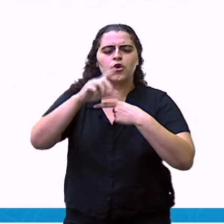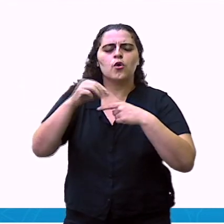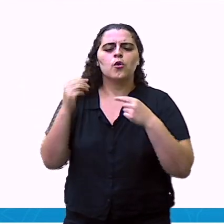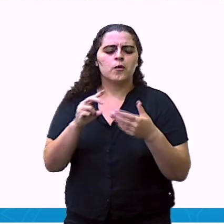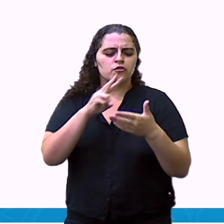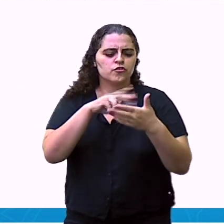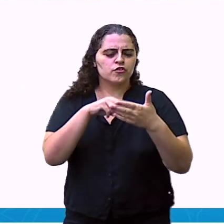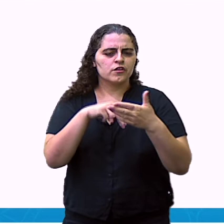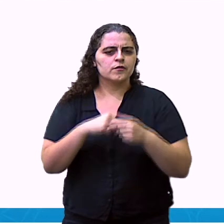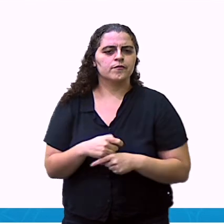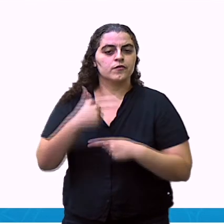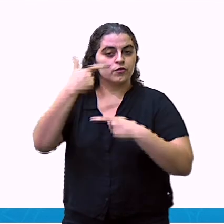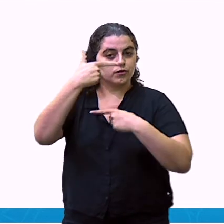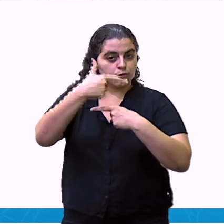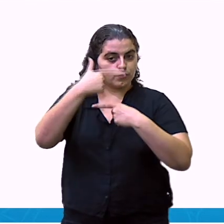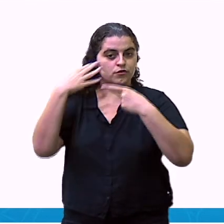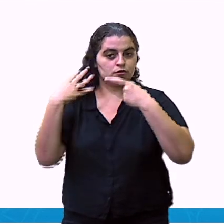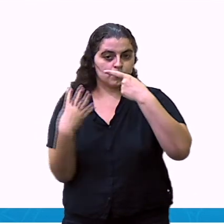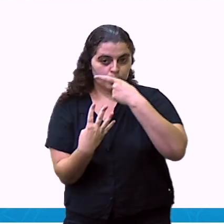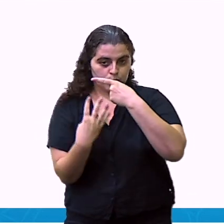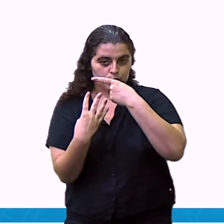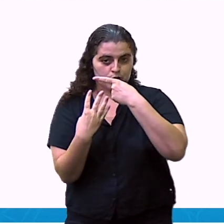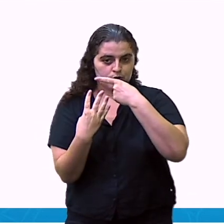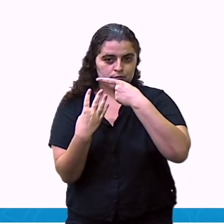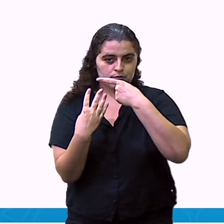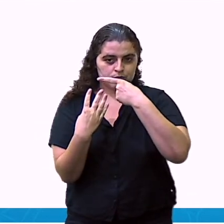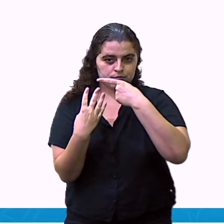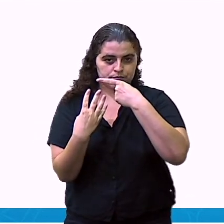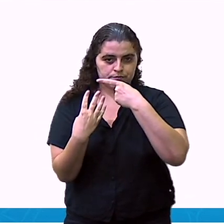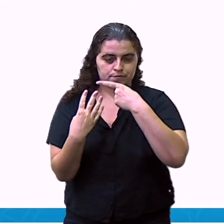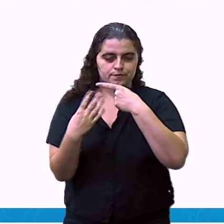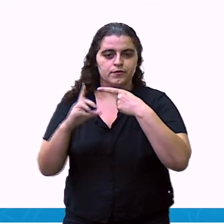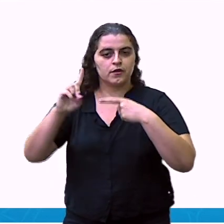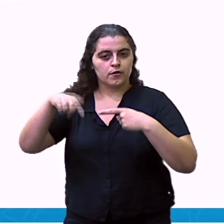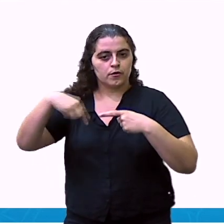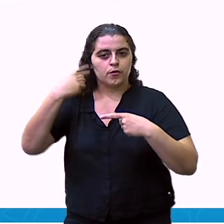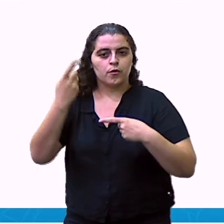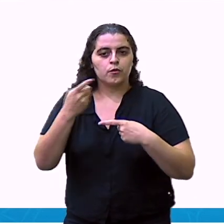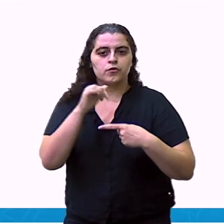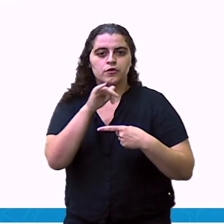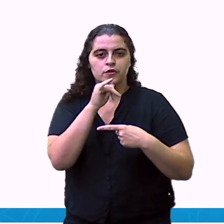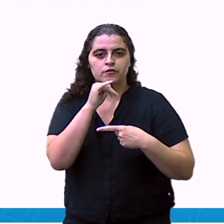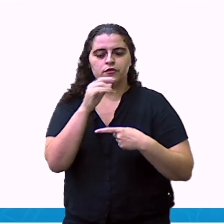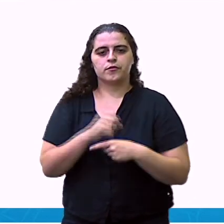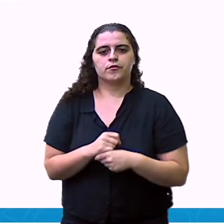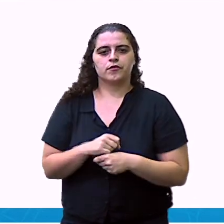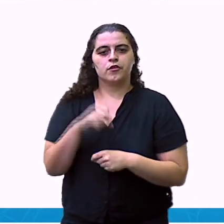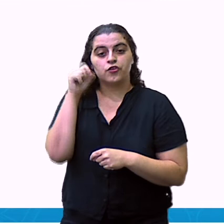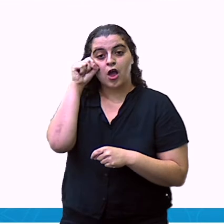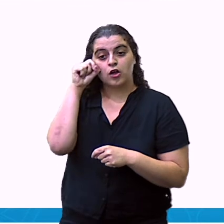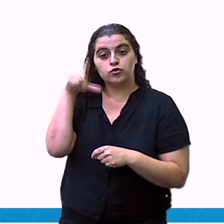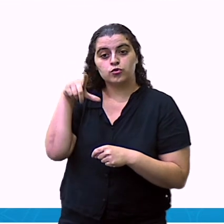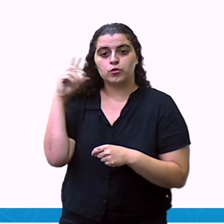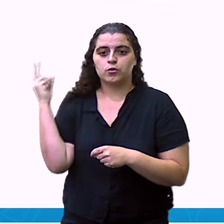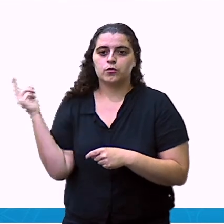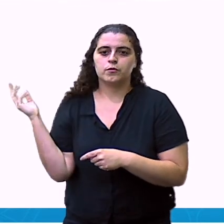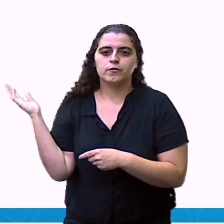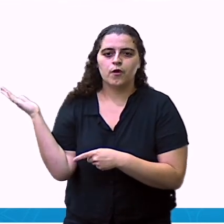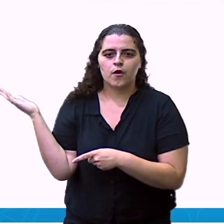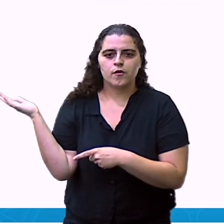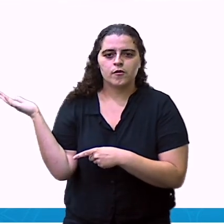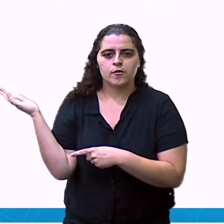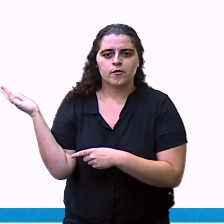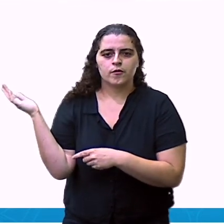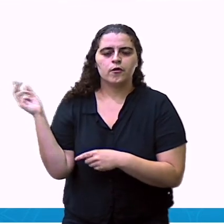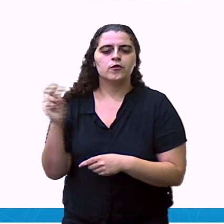a leitura dessa fração? 2/4. Nessa fração que está pintada, nesse desenho que está pintado de